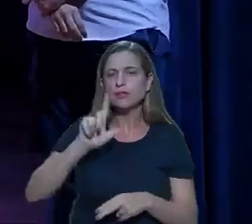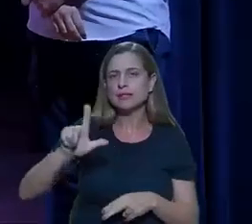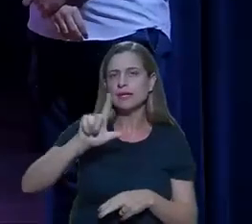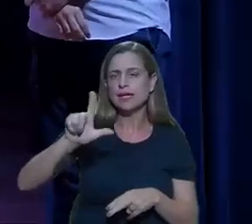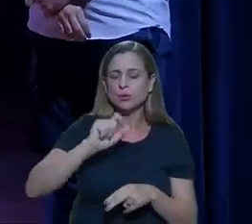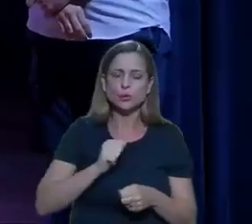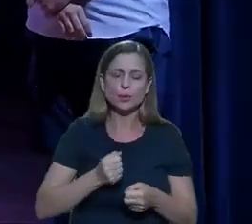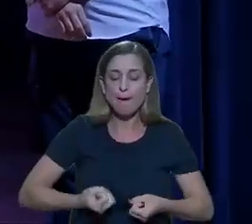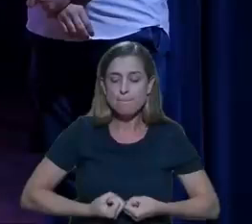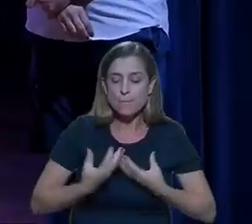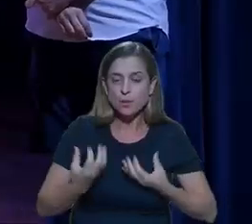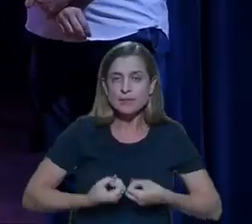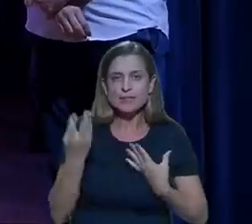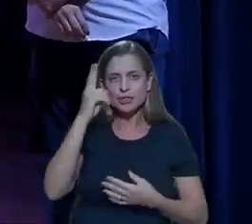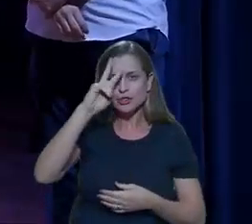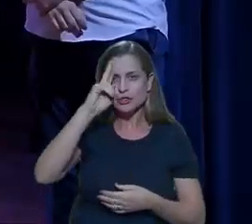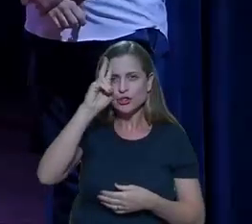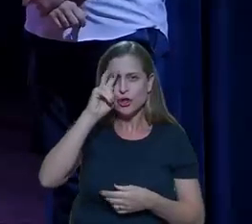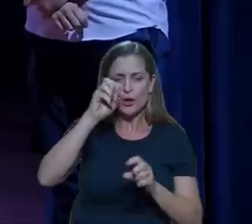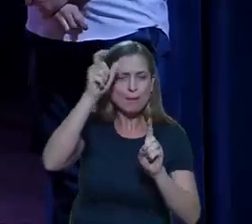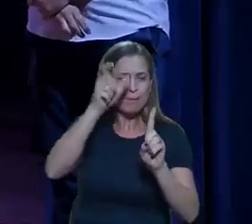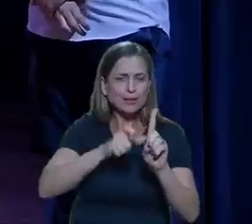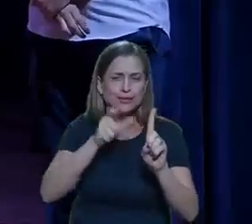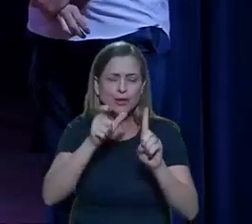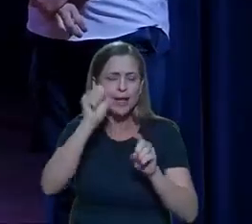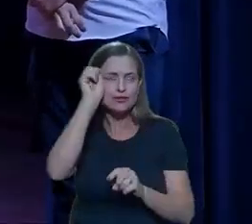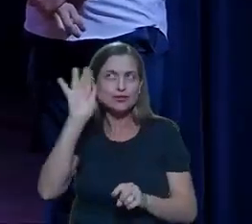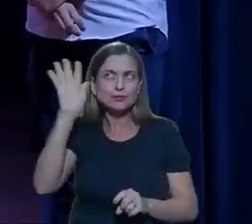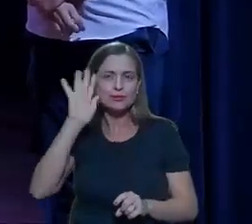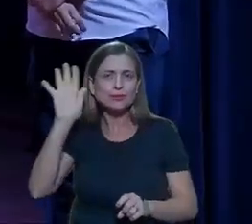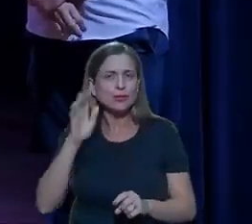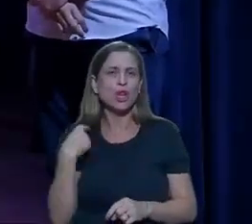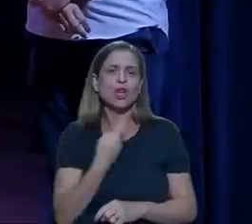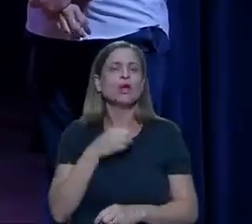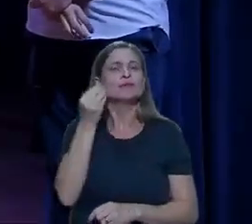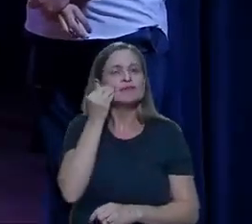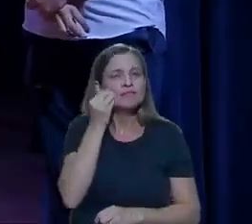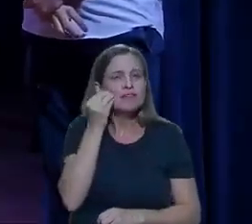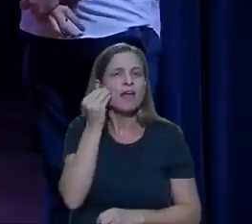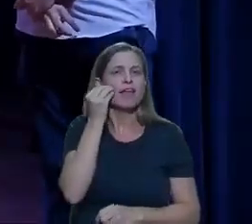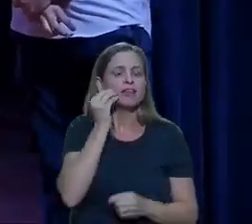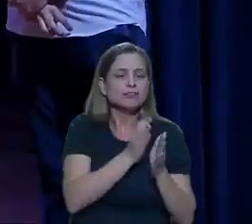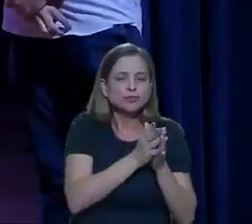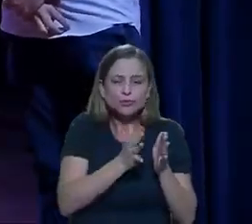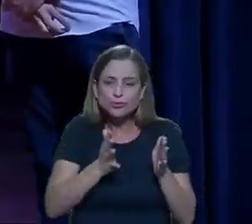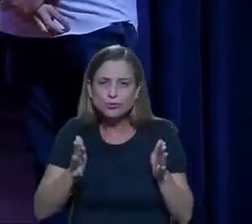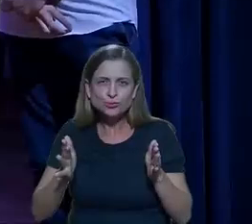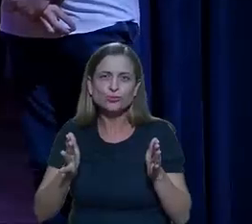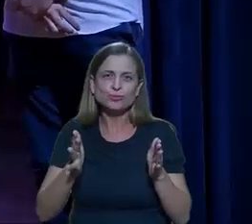pelas histórias, pelos personagens, né, pela fantasia, imaginação. E é isso que a gente tenta fazer aqui, né, durante as